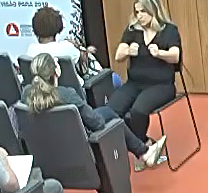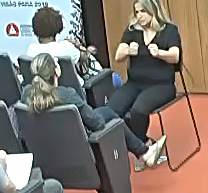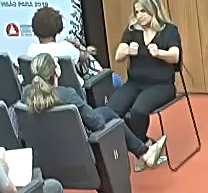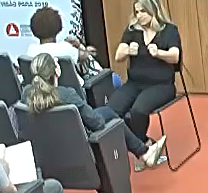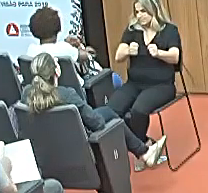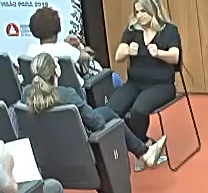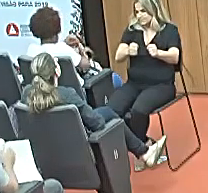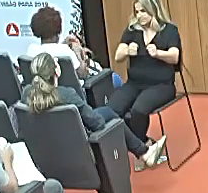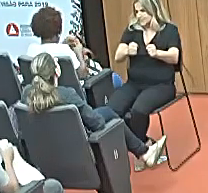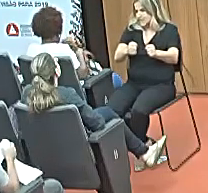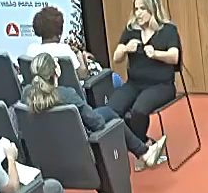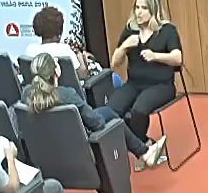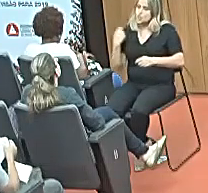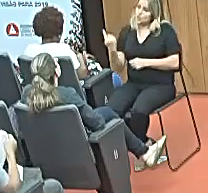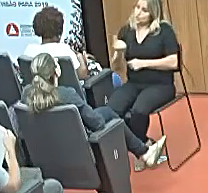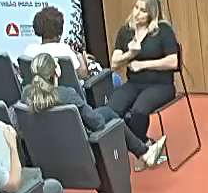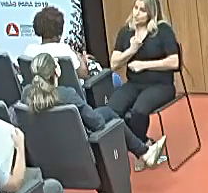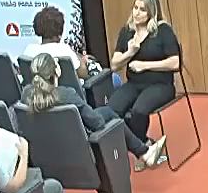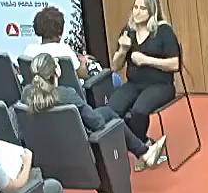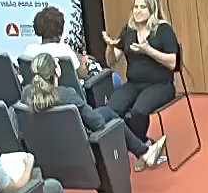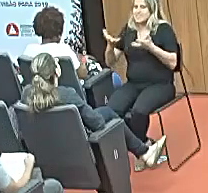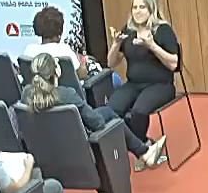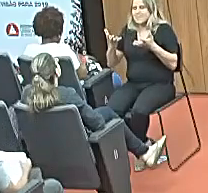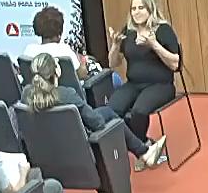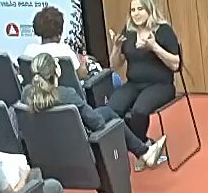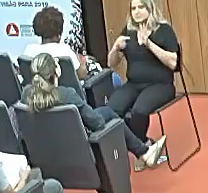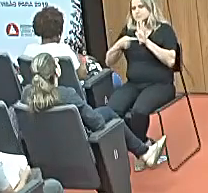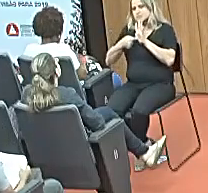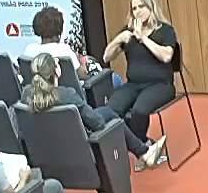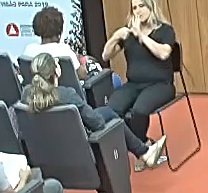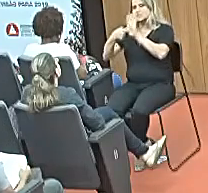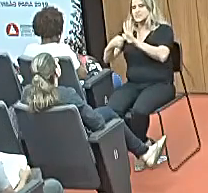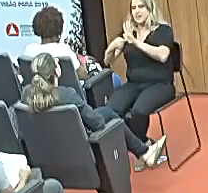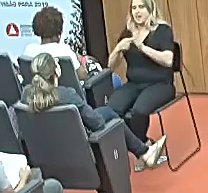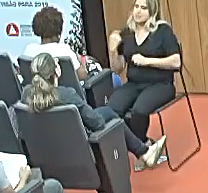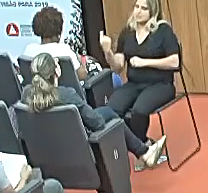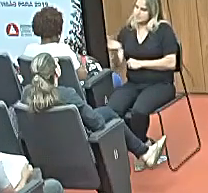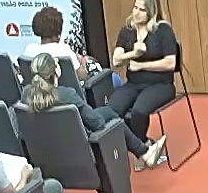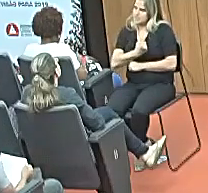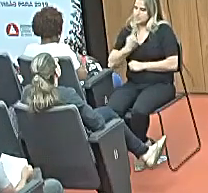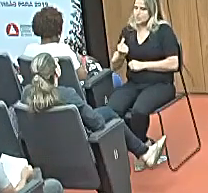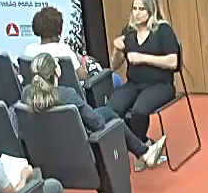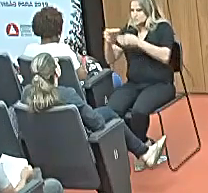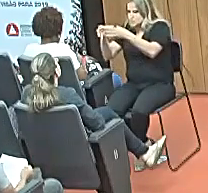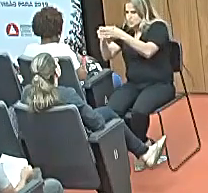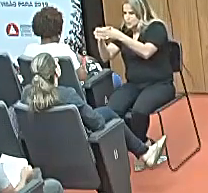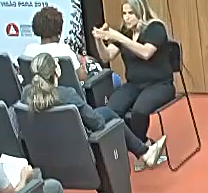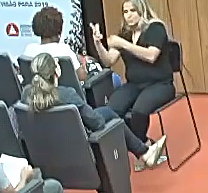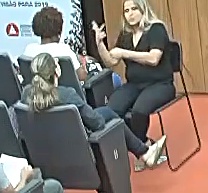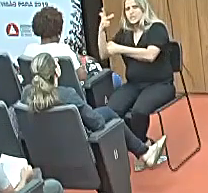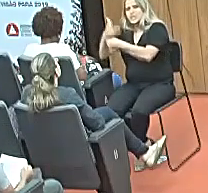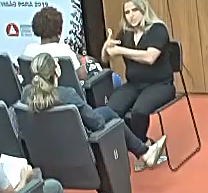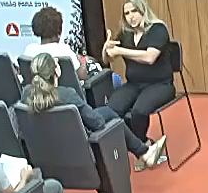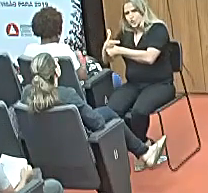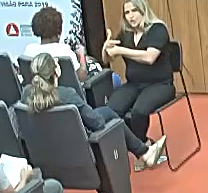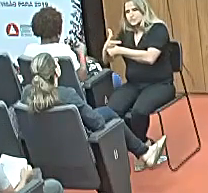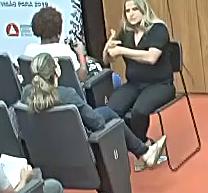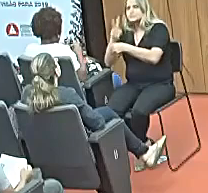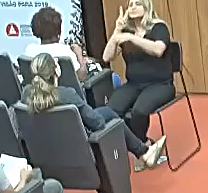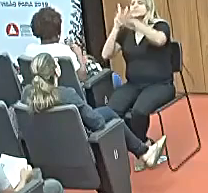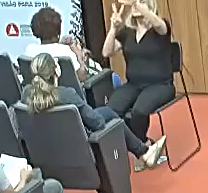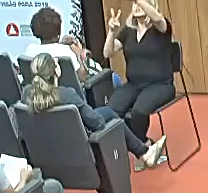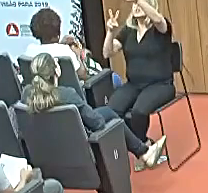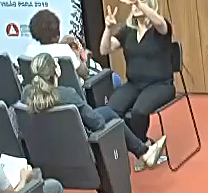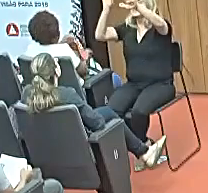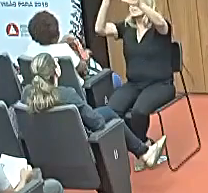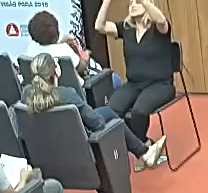parte da sociedade nós fizemos questão de que tal grupo ali de idosos levanta mãozinha